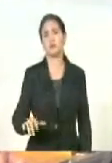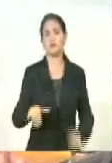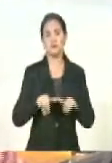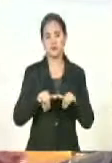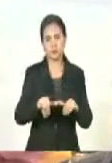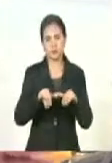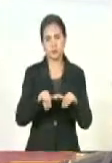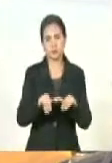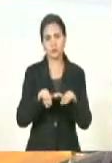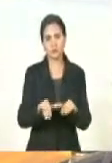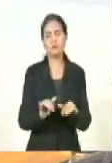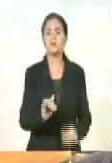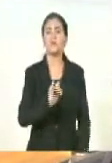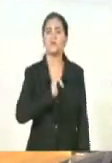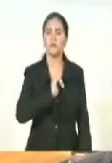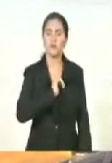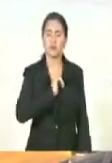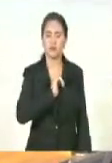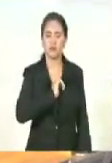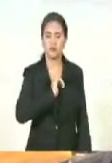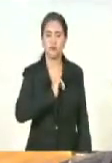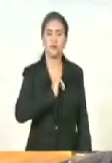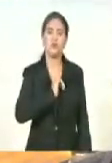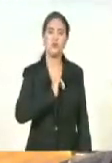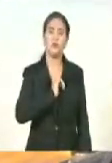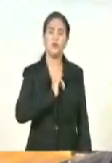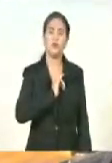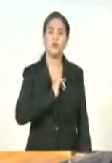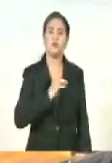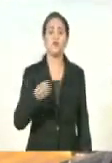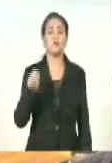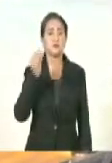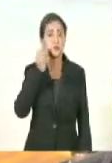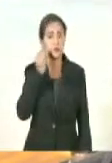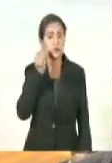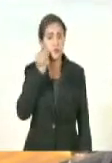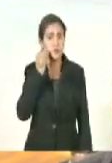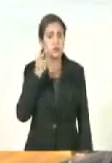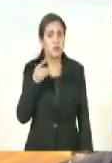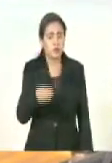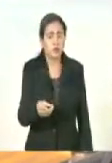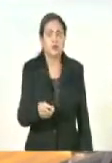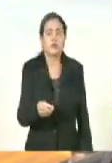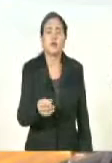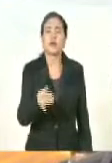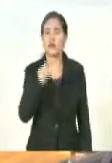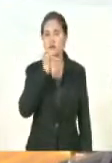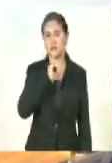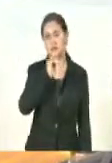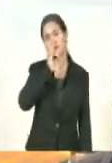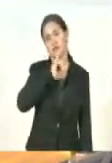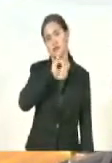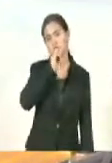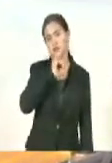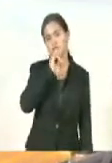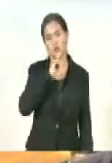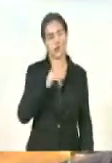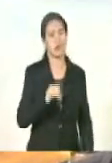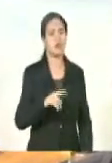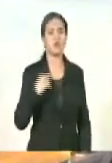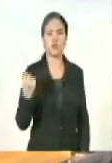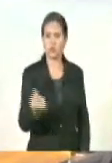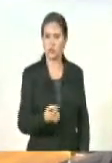em Imperatriz. Então, uma experiência exitosa e que merece ser reconhecida por todos nós, deputados,